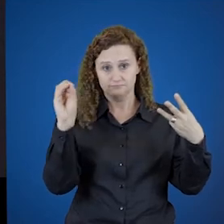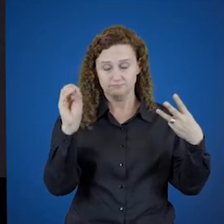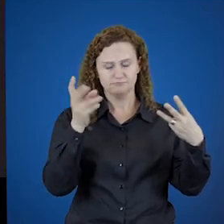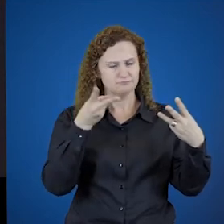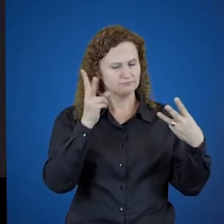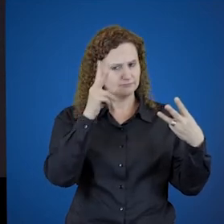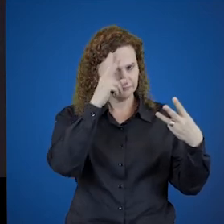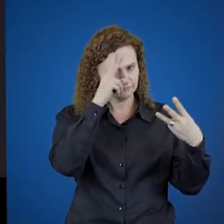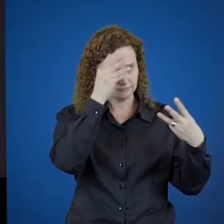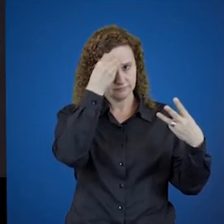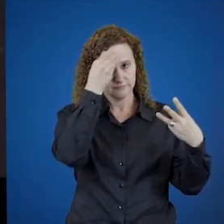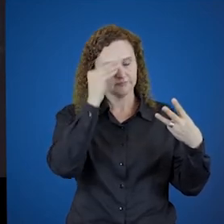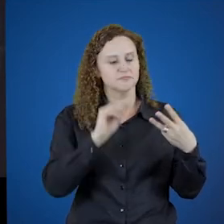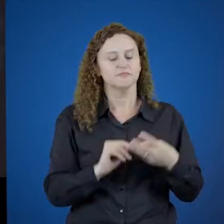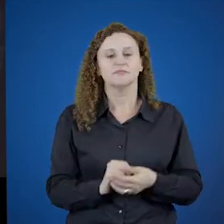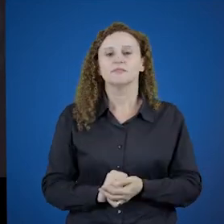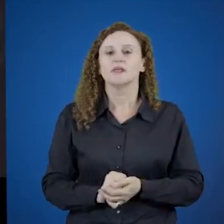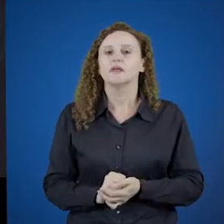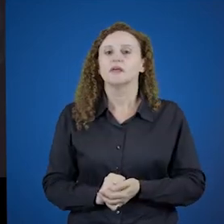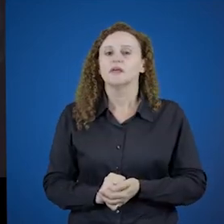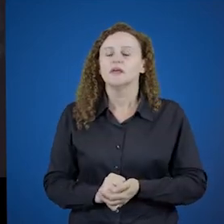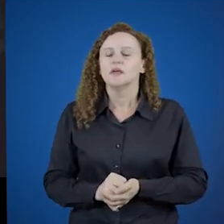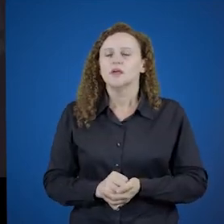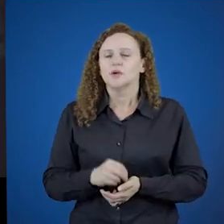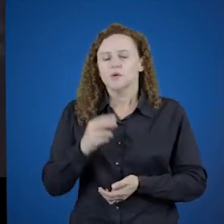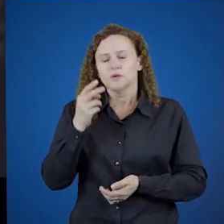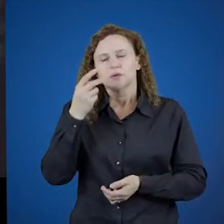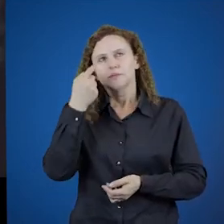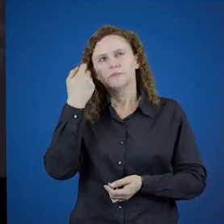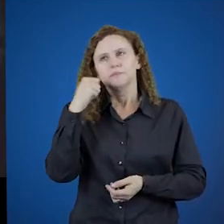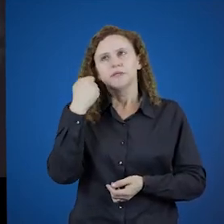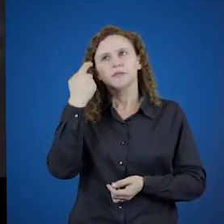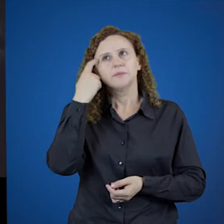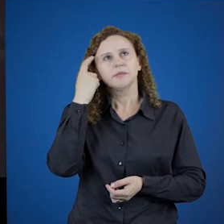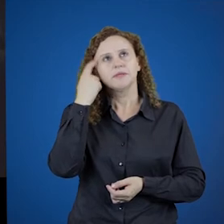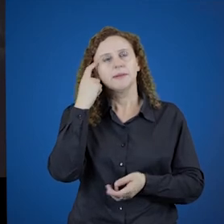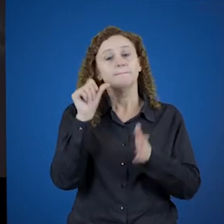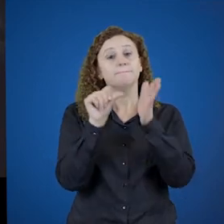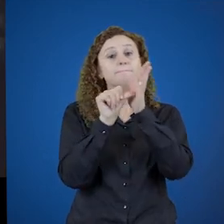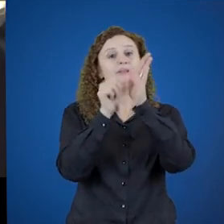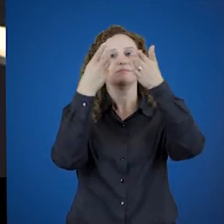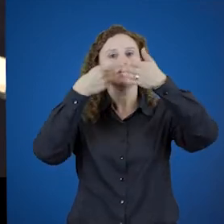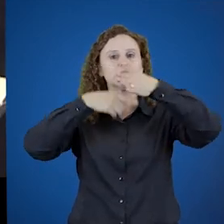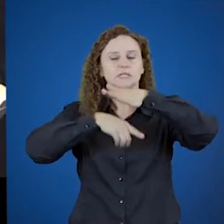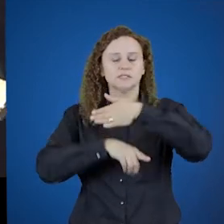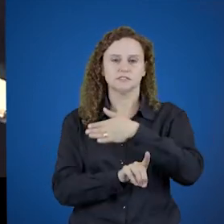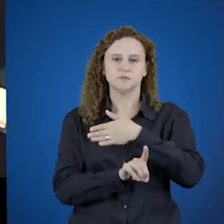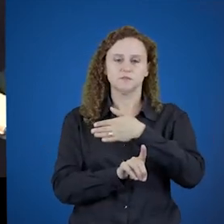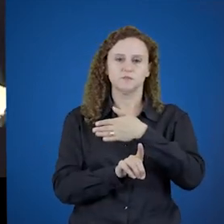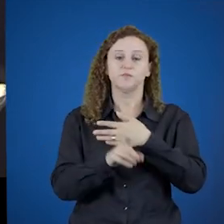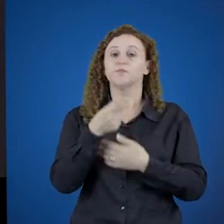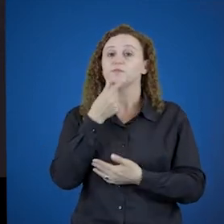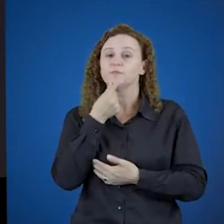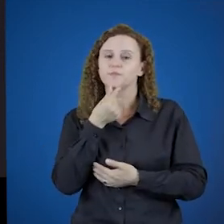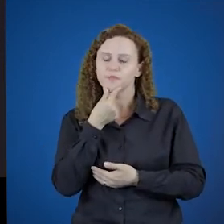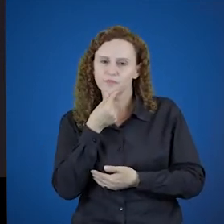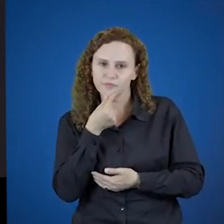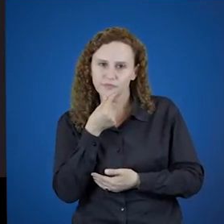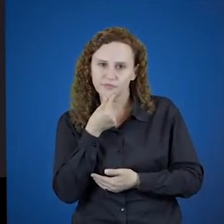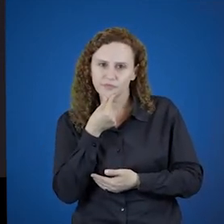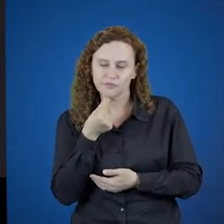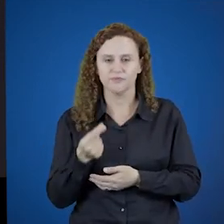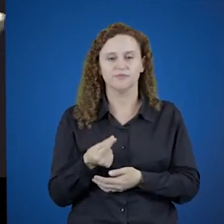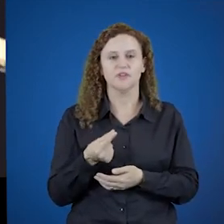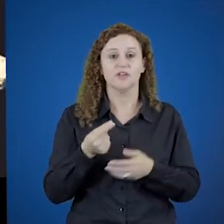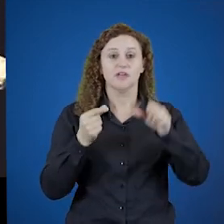posso ter um substantivo que seja da primeira declinação e que seja masculino